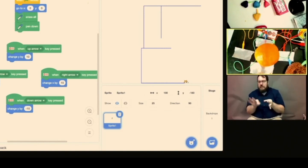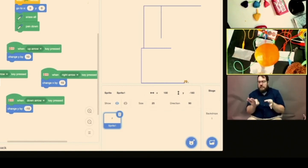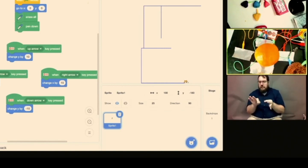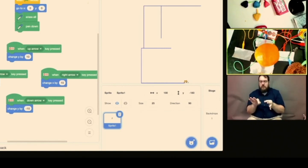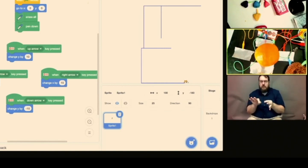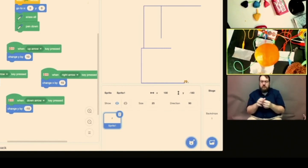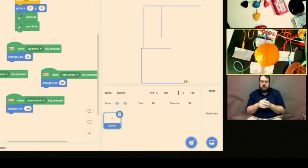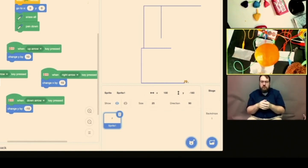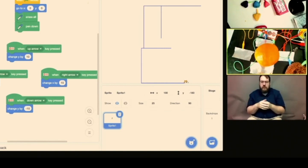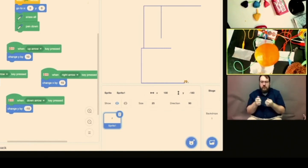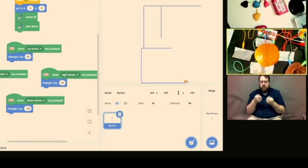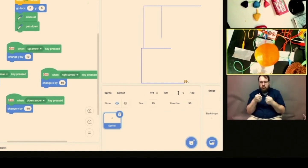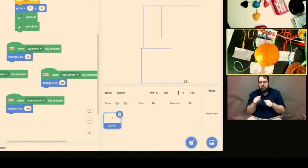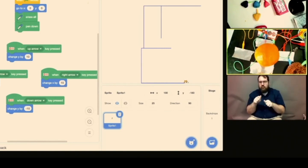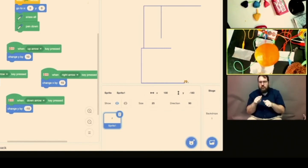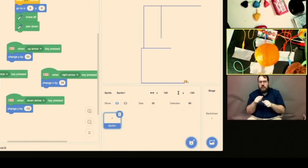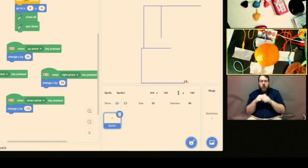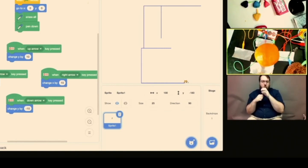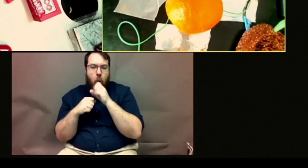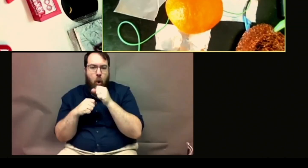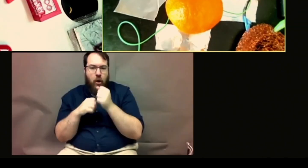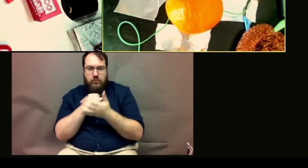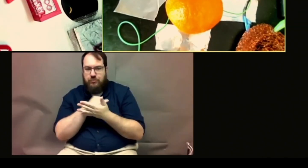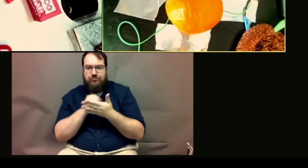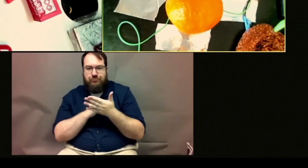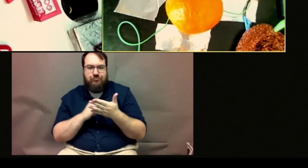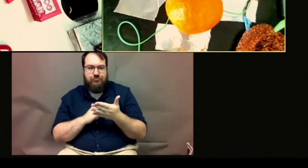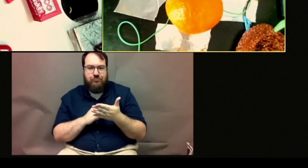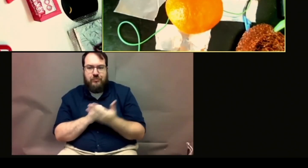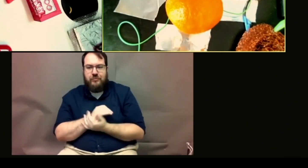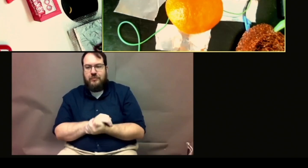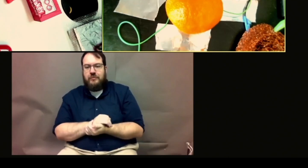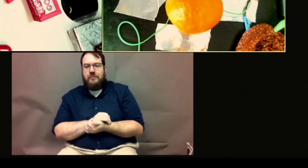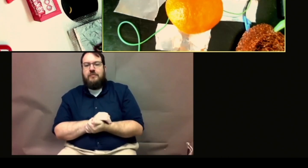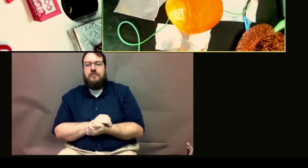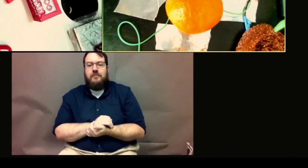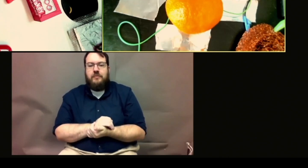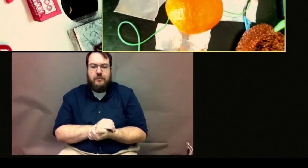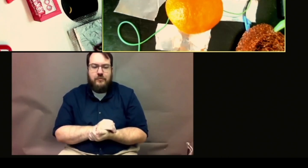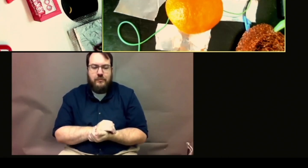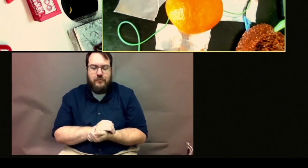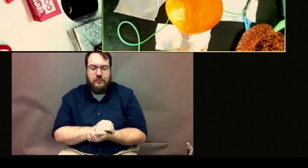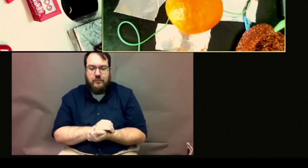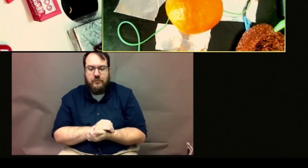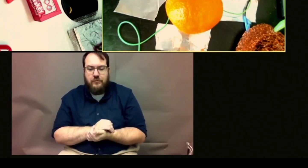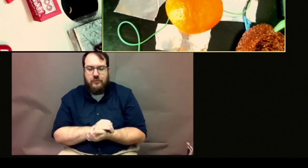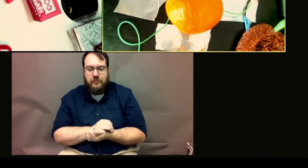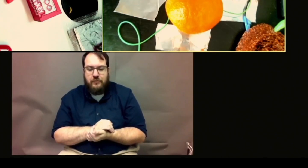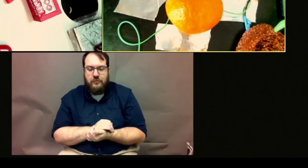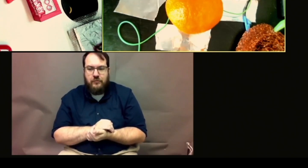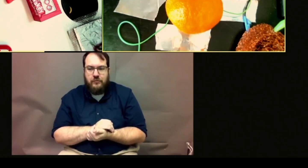Então, esse é o meu scratch com laranja, bem simplesinho.